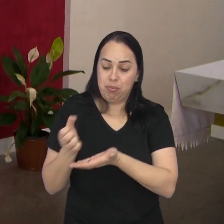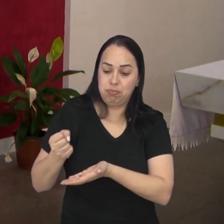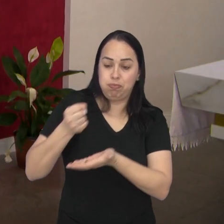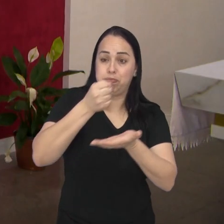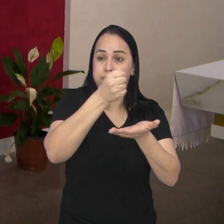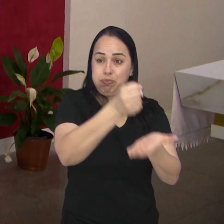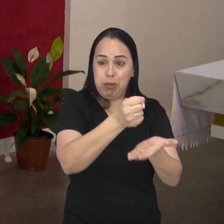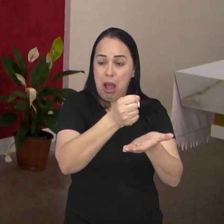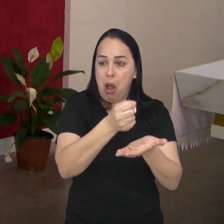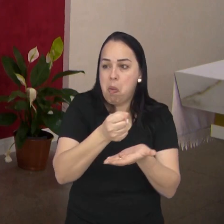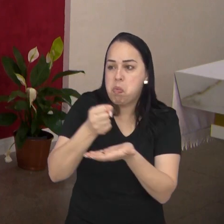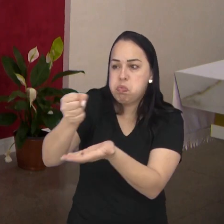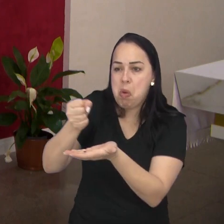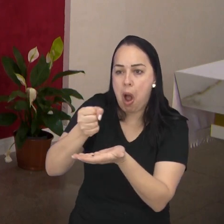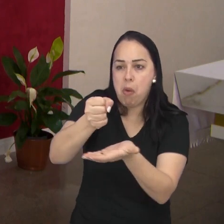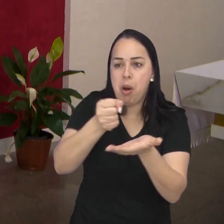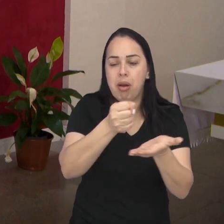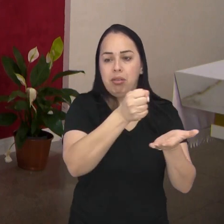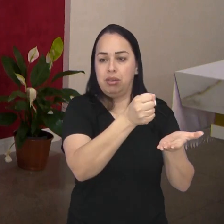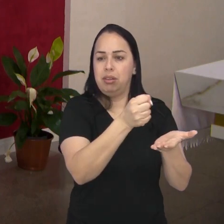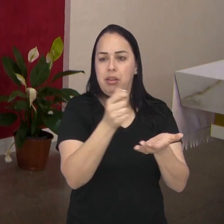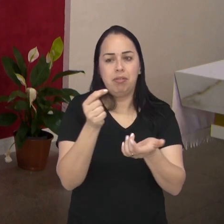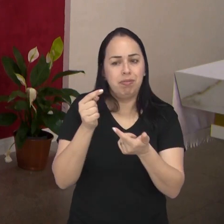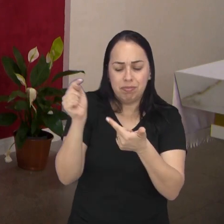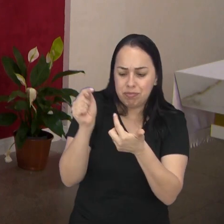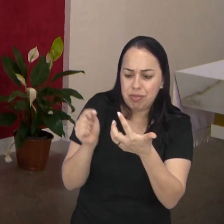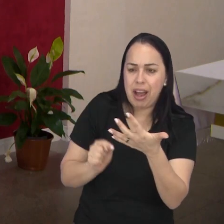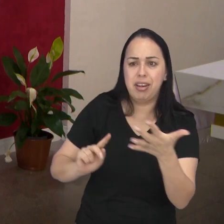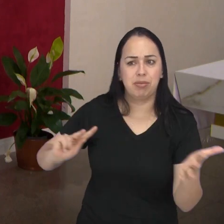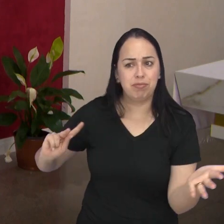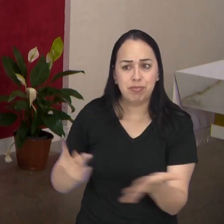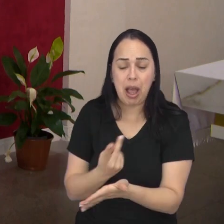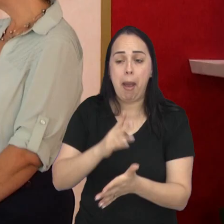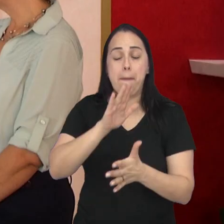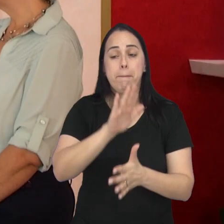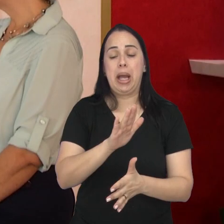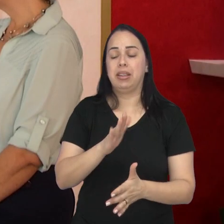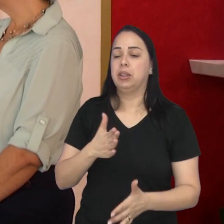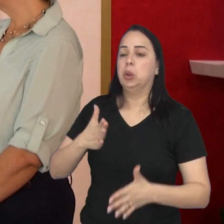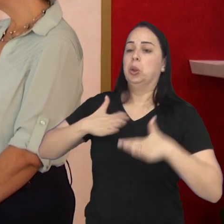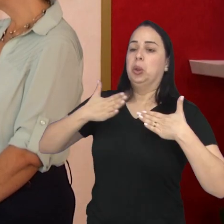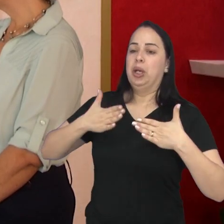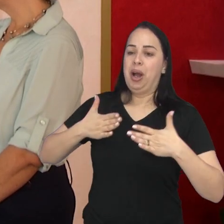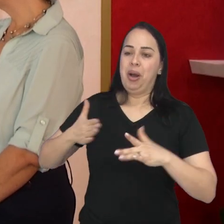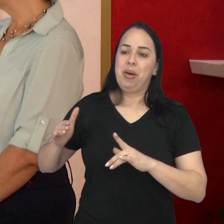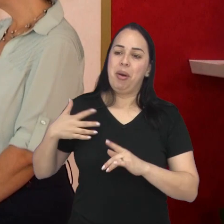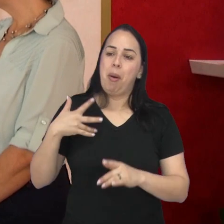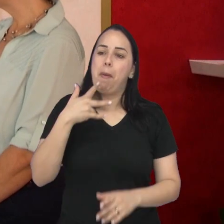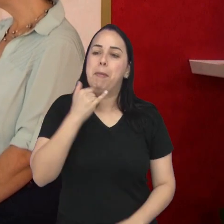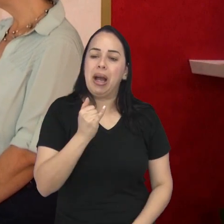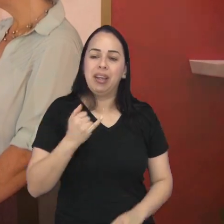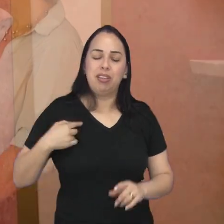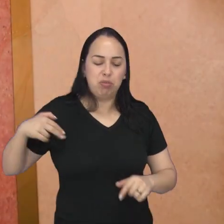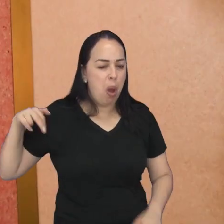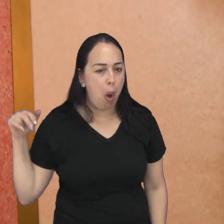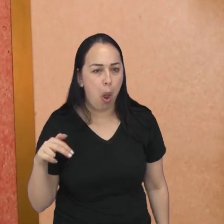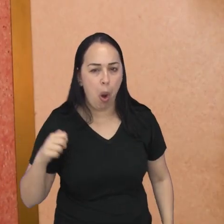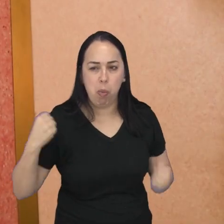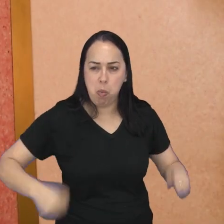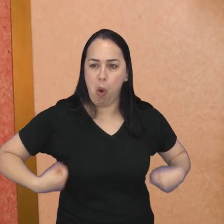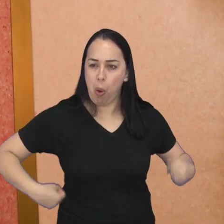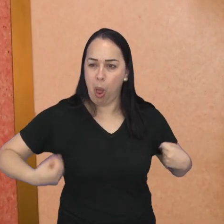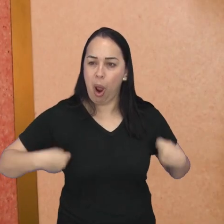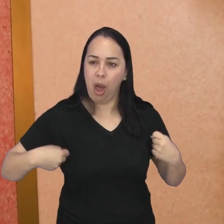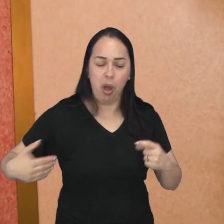os motivos para não ser acolhido desse jeito. E para surpresa dele, o pai correu ao encontro